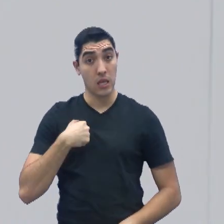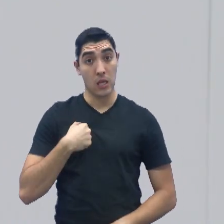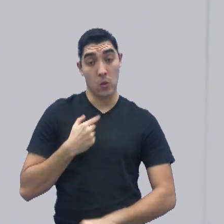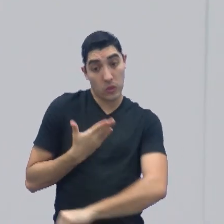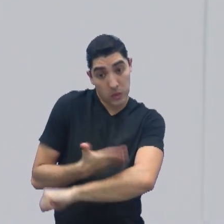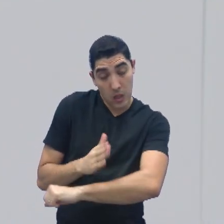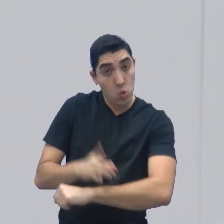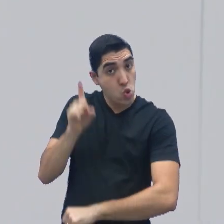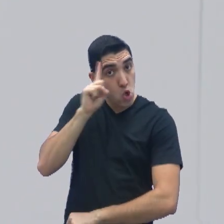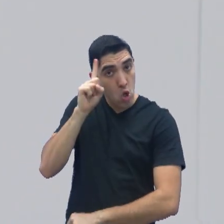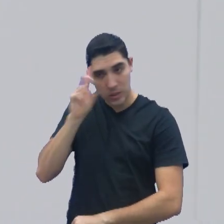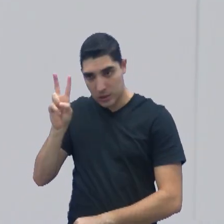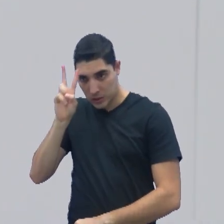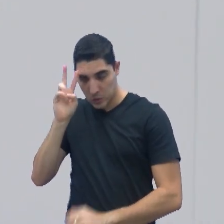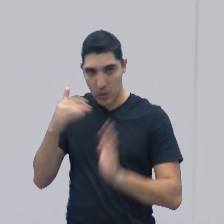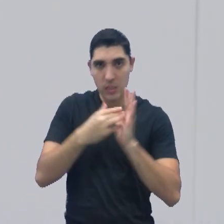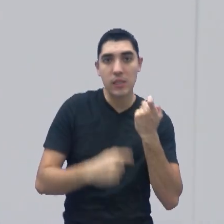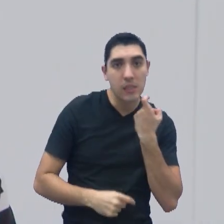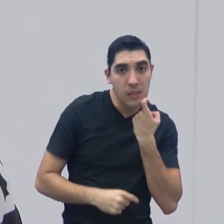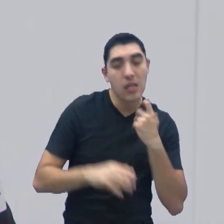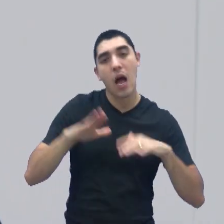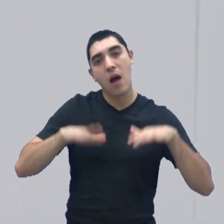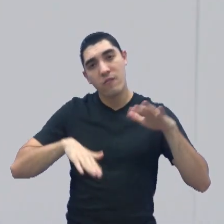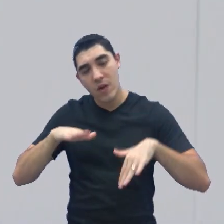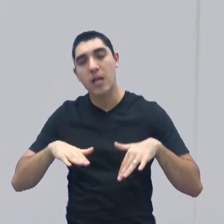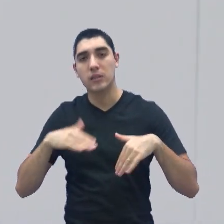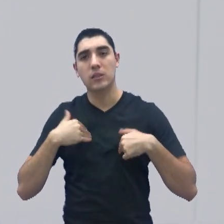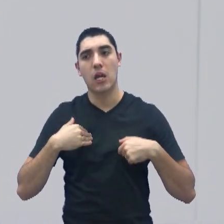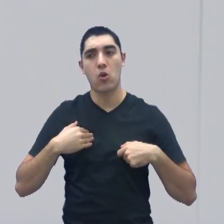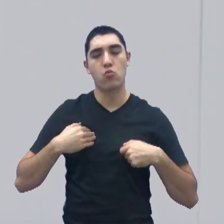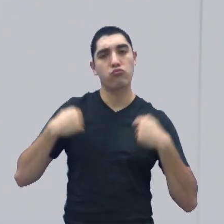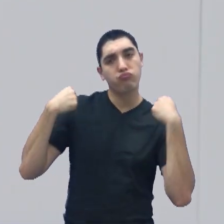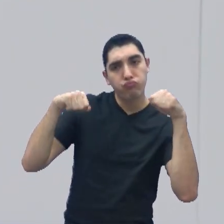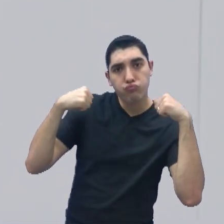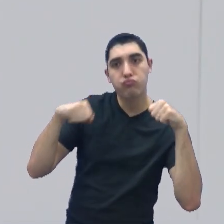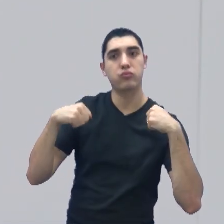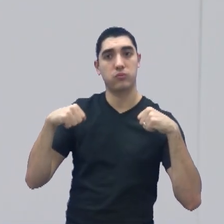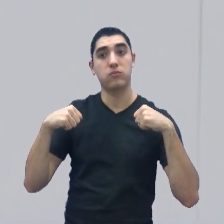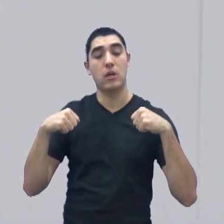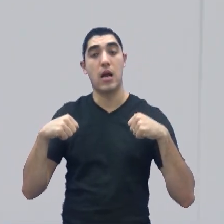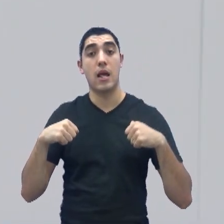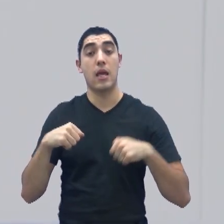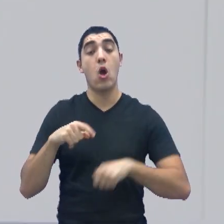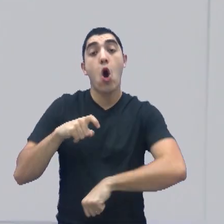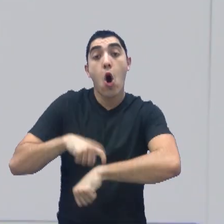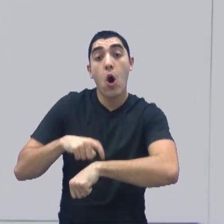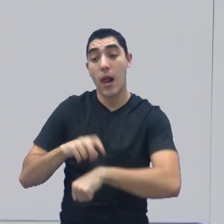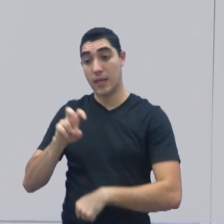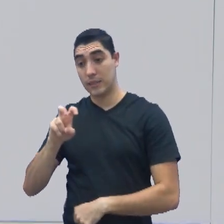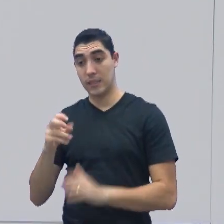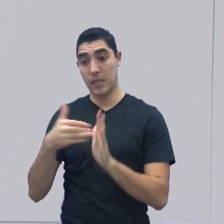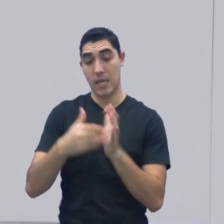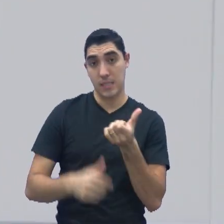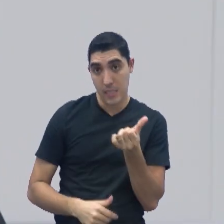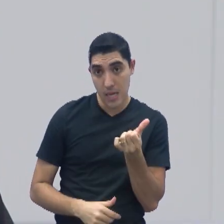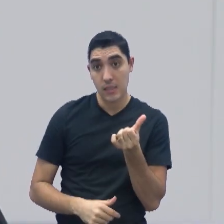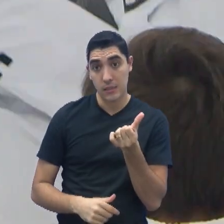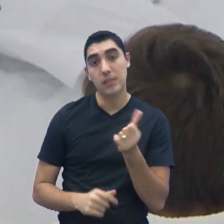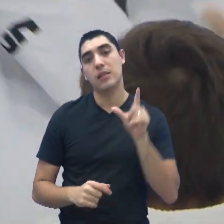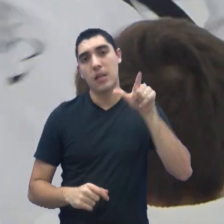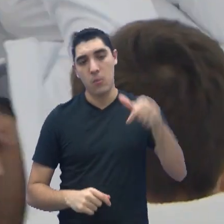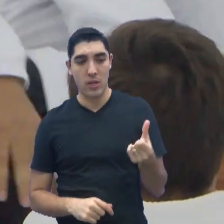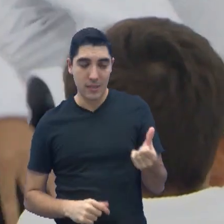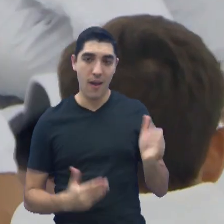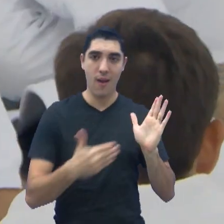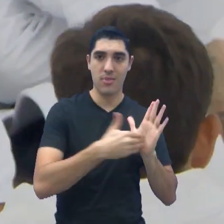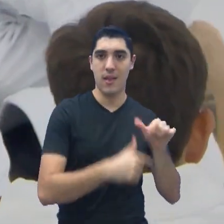sexta, às vezes eu faço academia antes do treino e os horários são das 5 às 6 e das 6 às 7. E